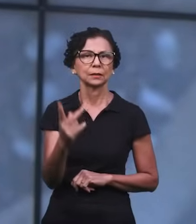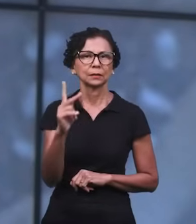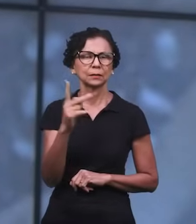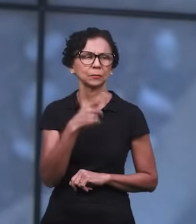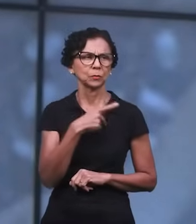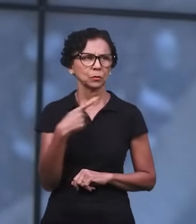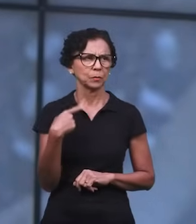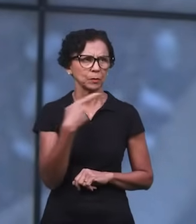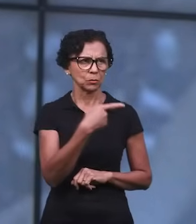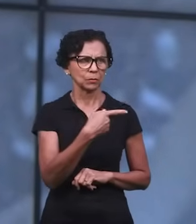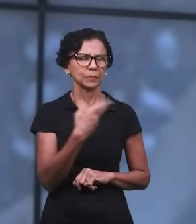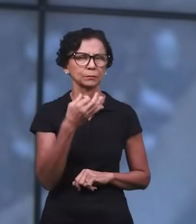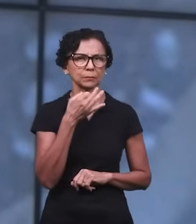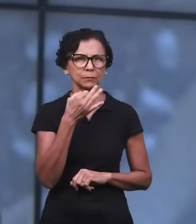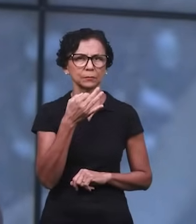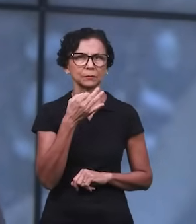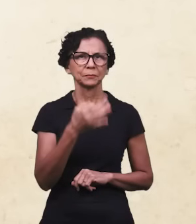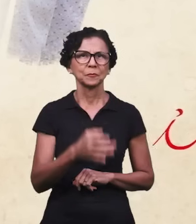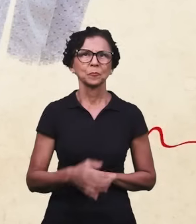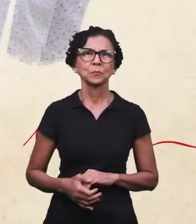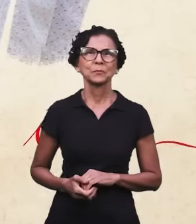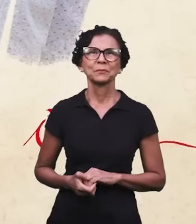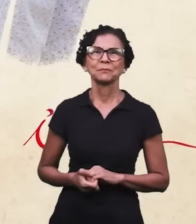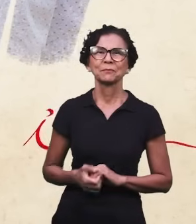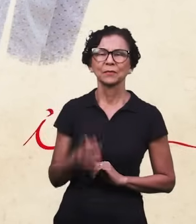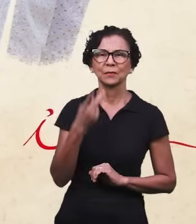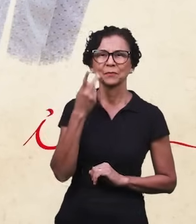o pastor Adriano vai comentar. Fala, jovem!